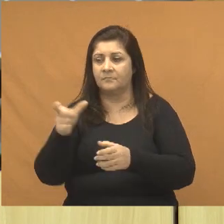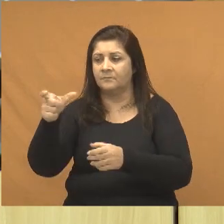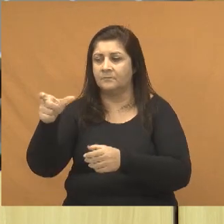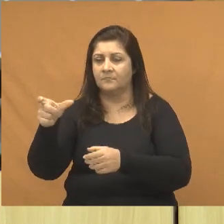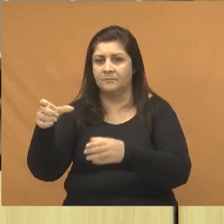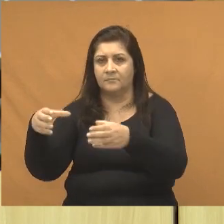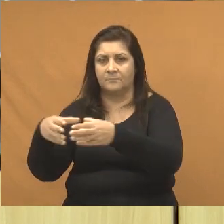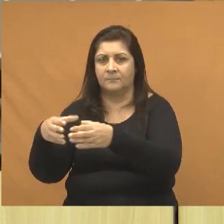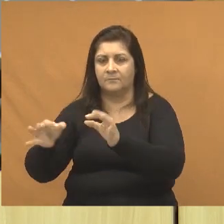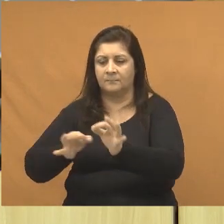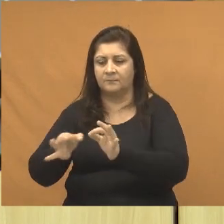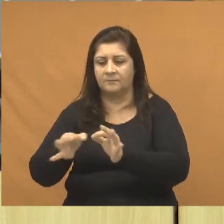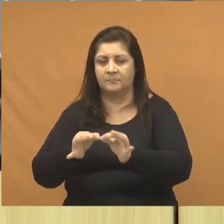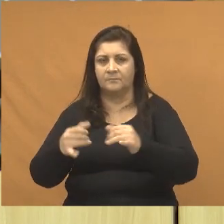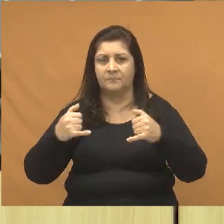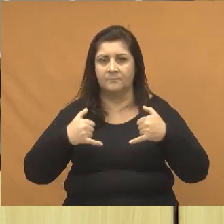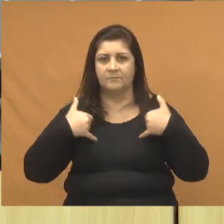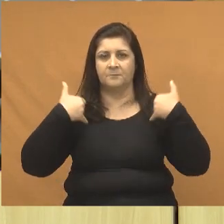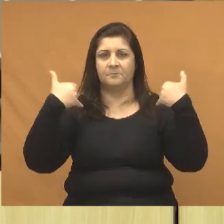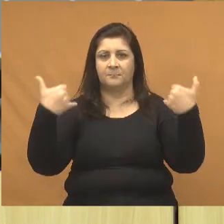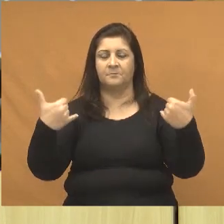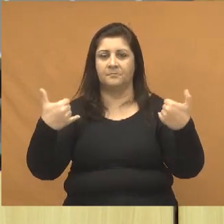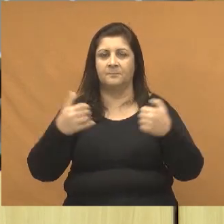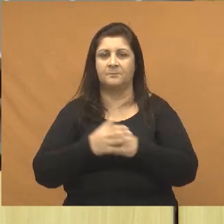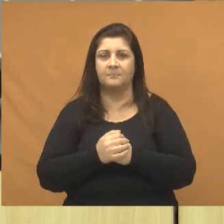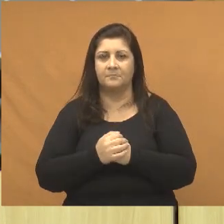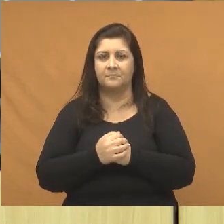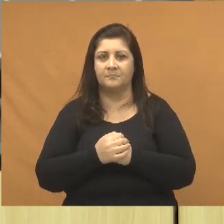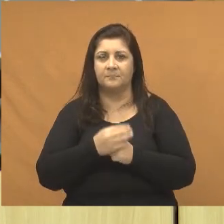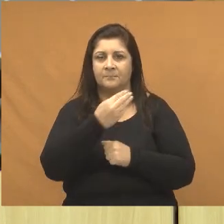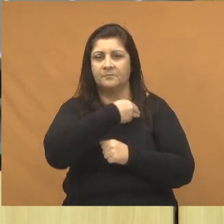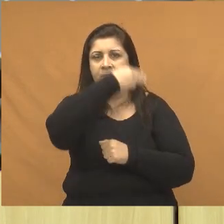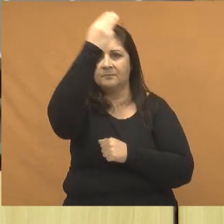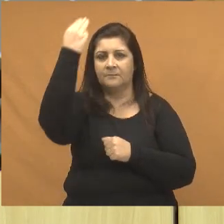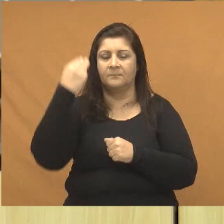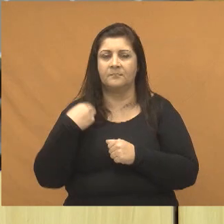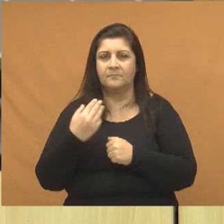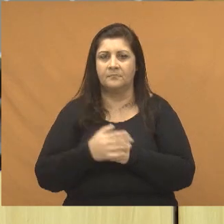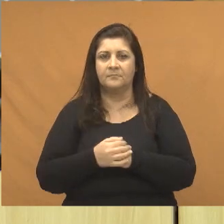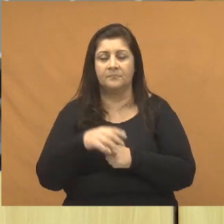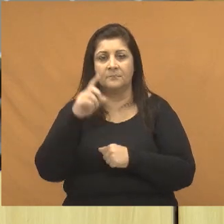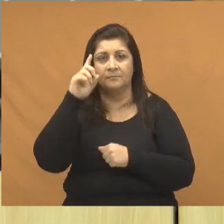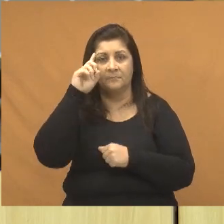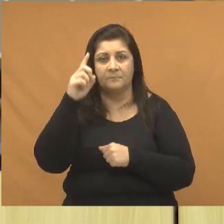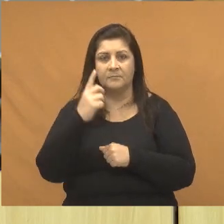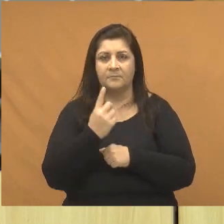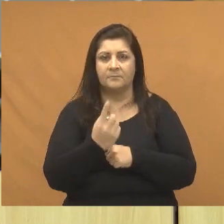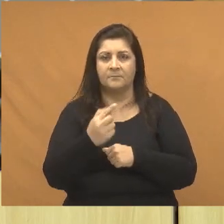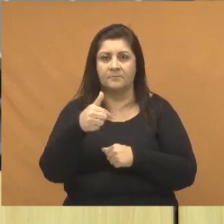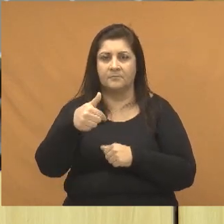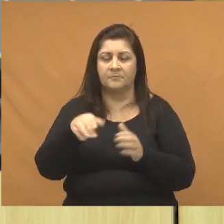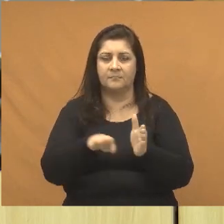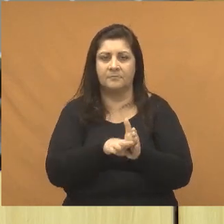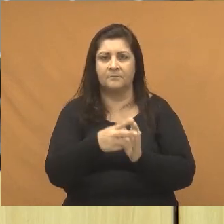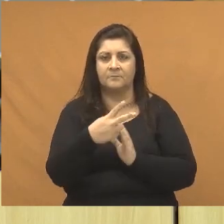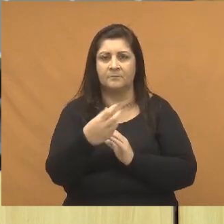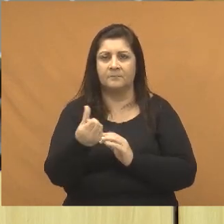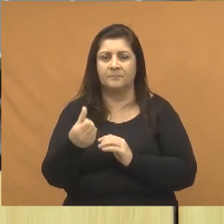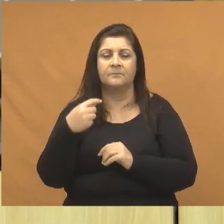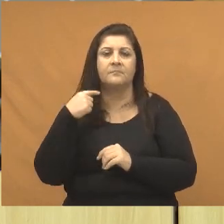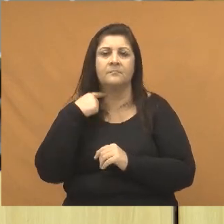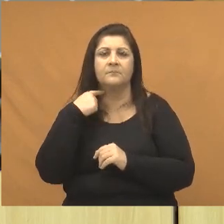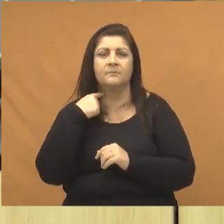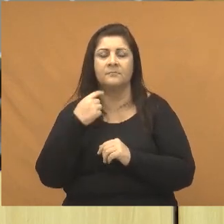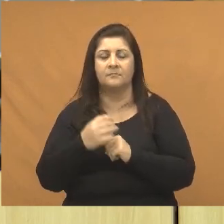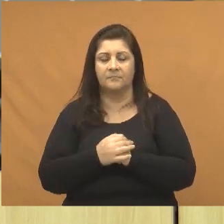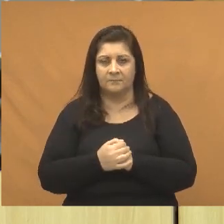da 23ª Festa da Padroeira, realizada de 17 a 26 de maio do